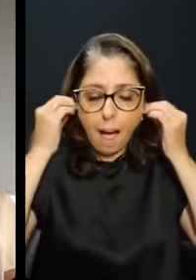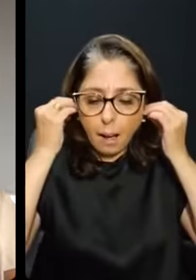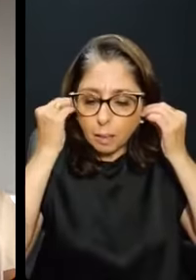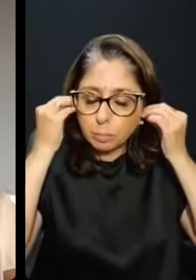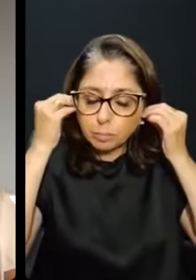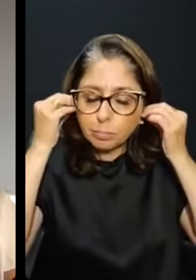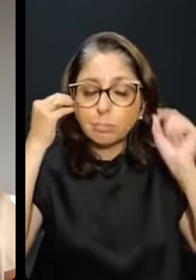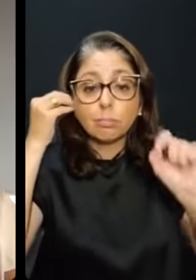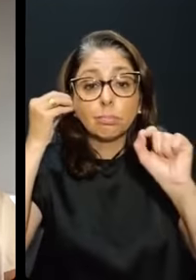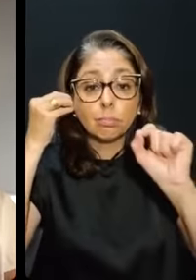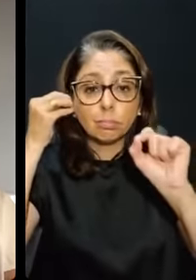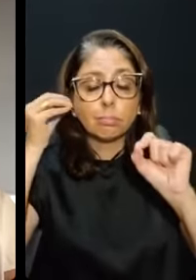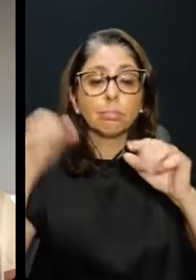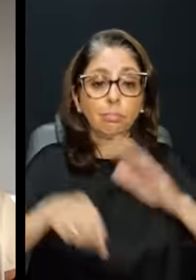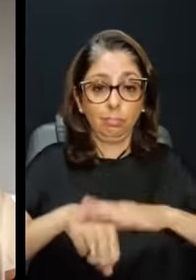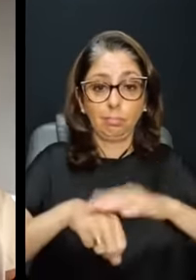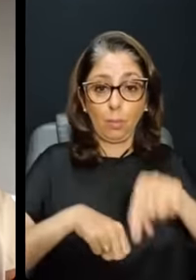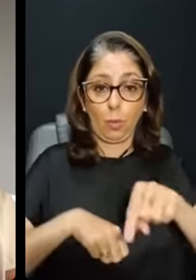Então,